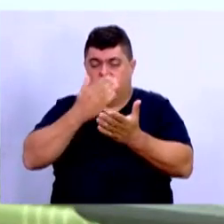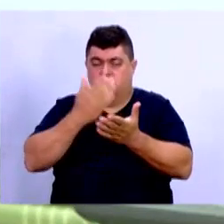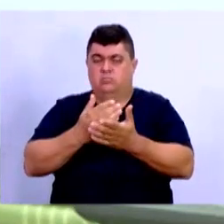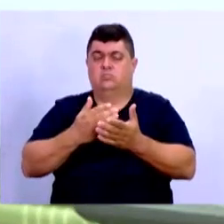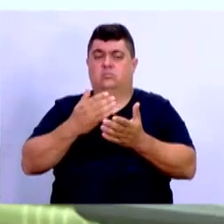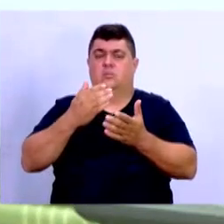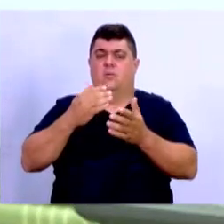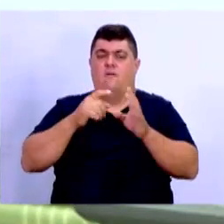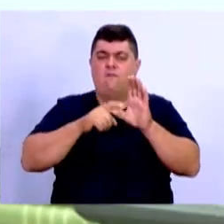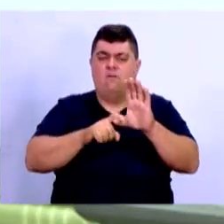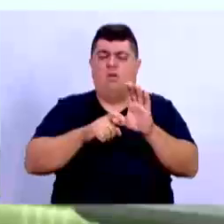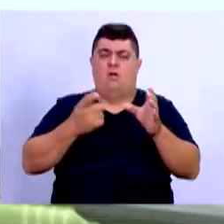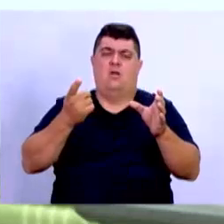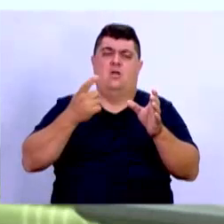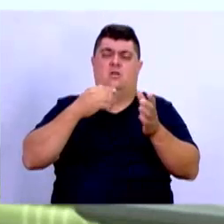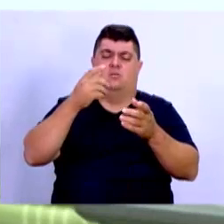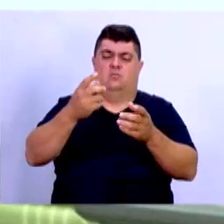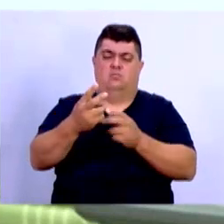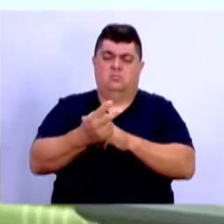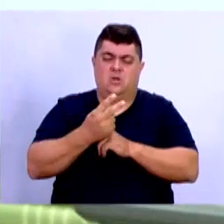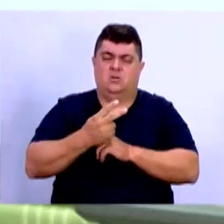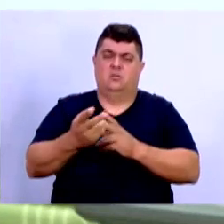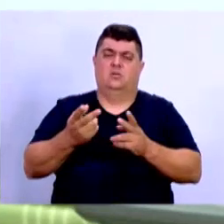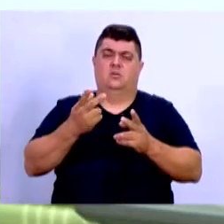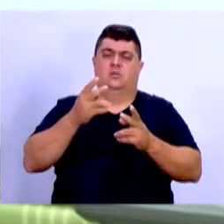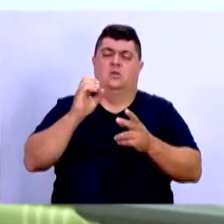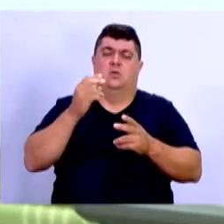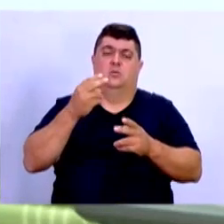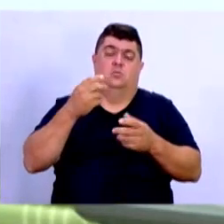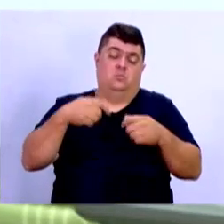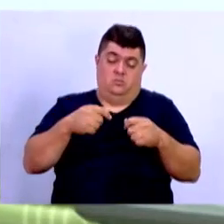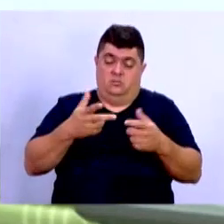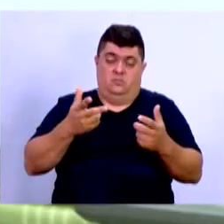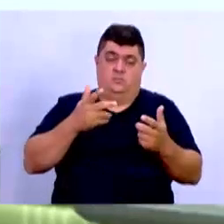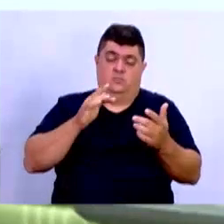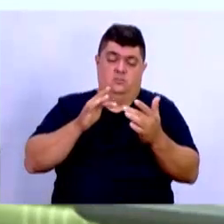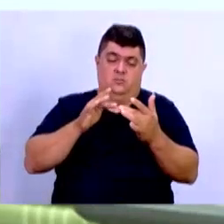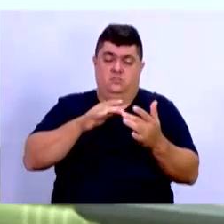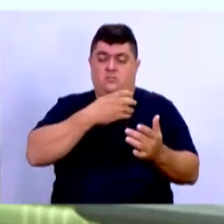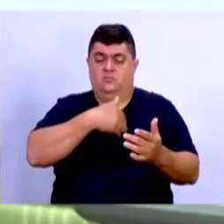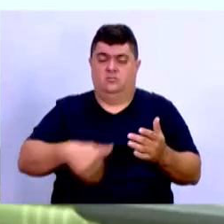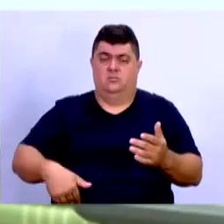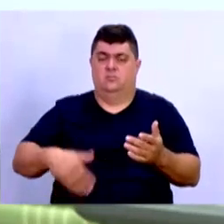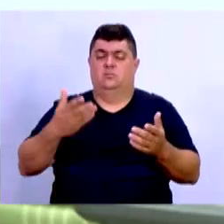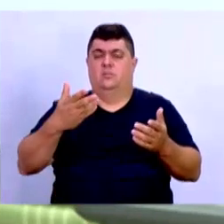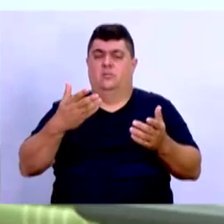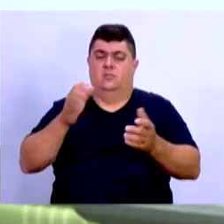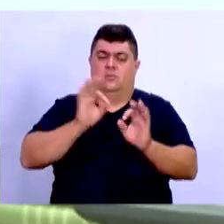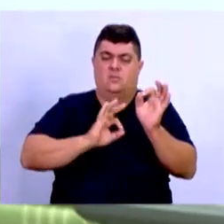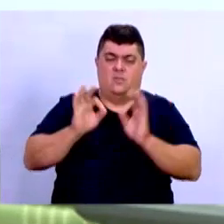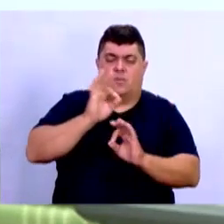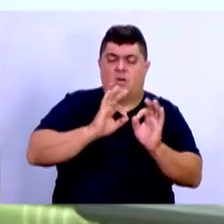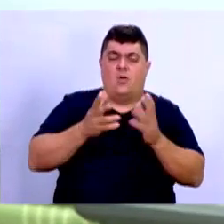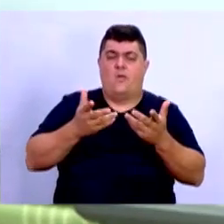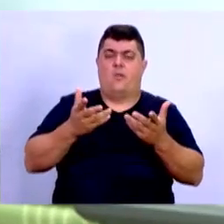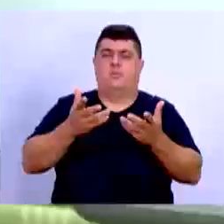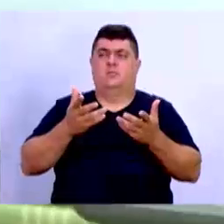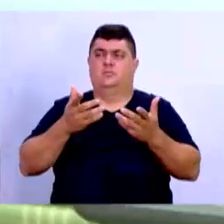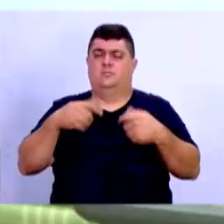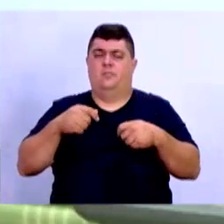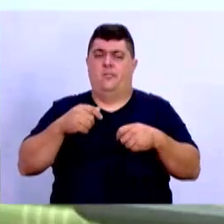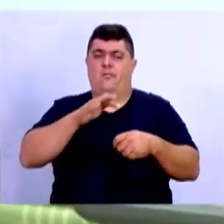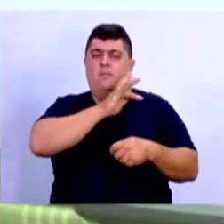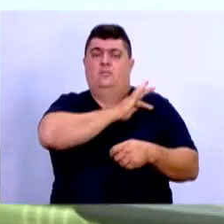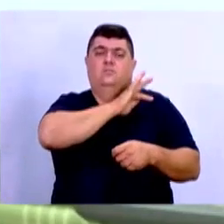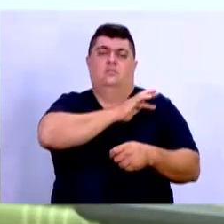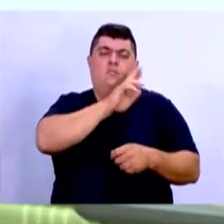fazer o empréstimo ou estar ali inserida em algum momento importante do Estado, da organização. E aí ela já vai ter, a faculdade